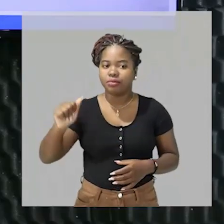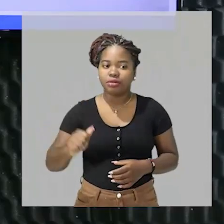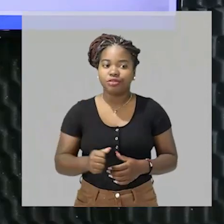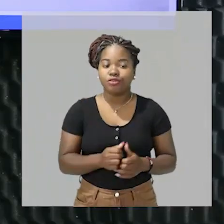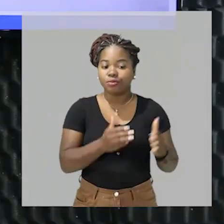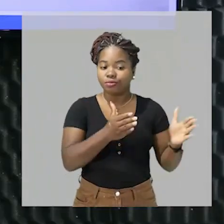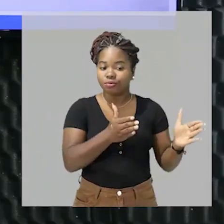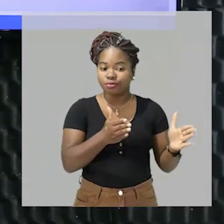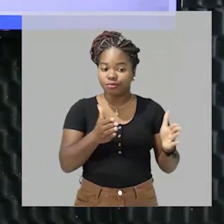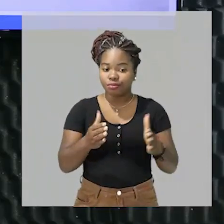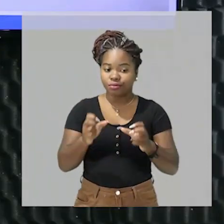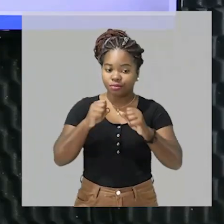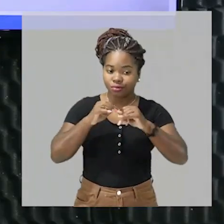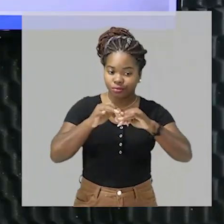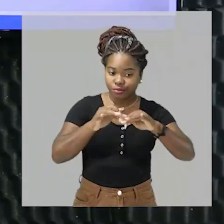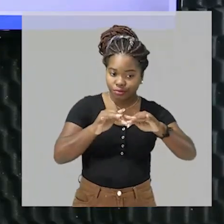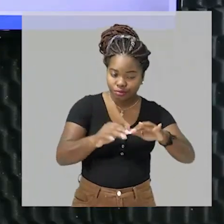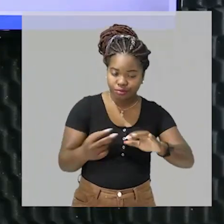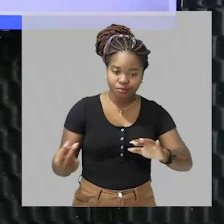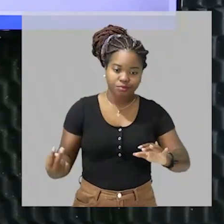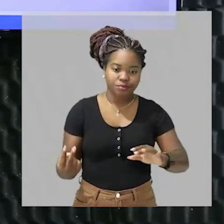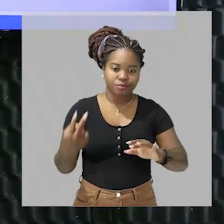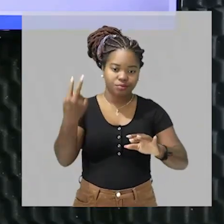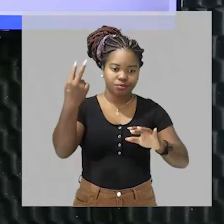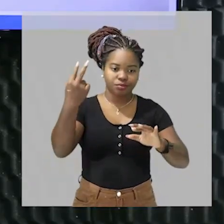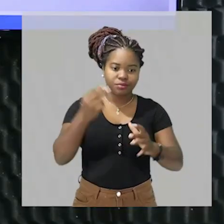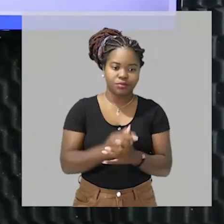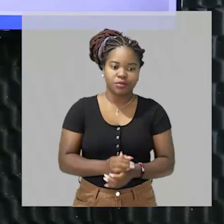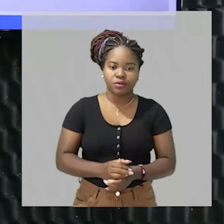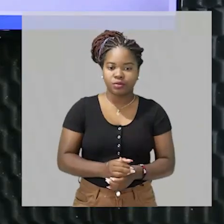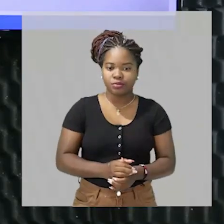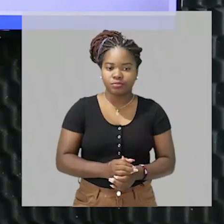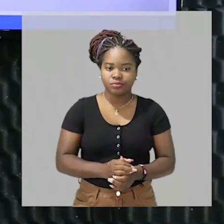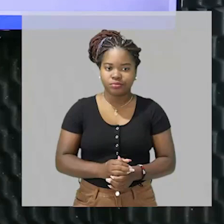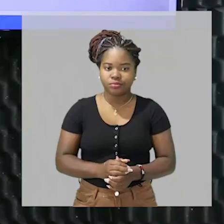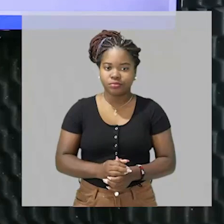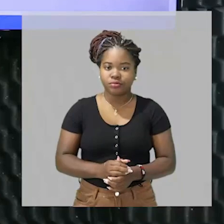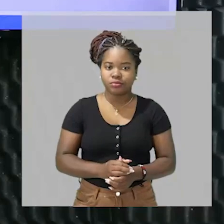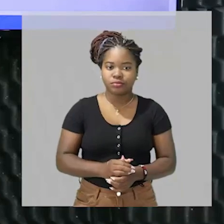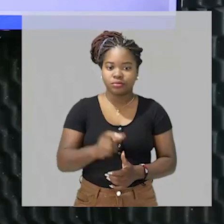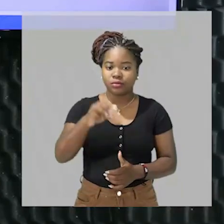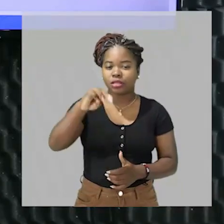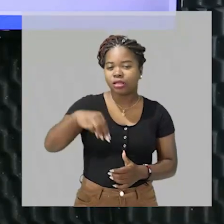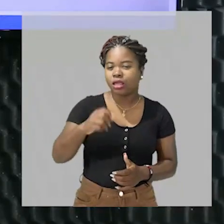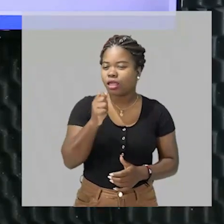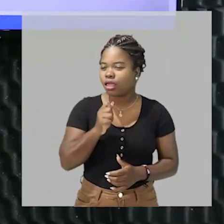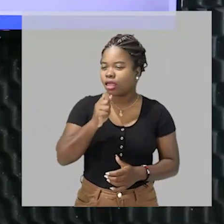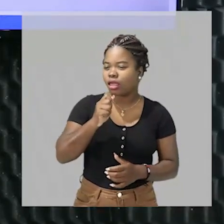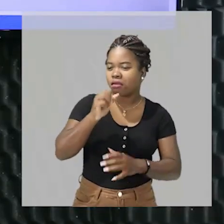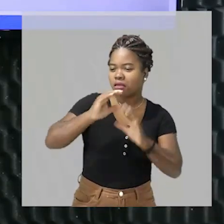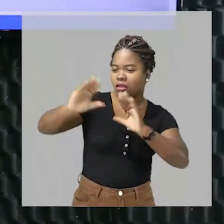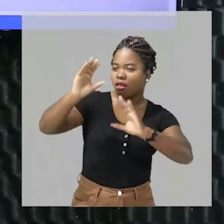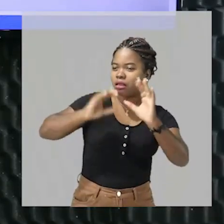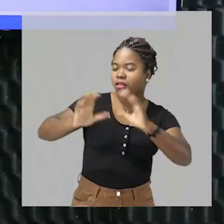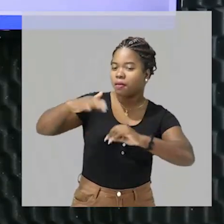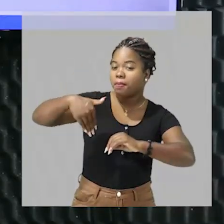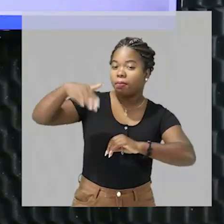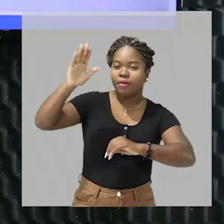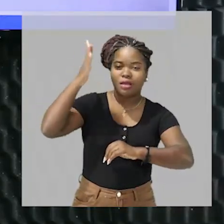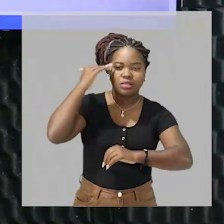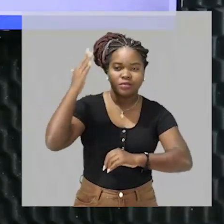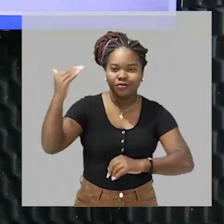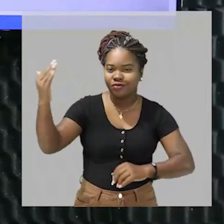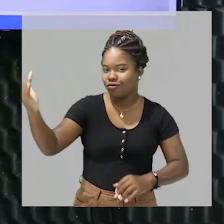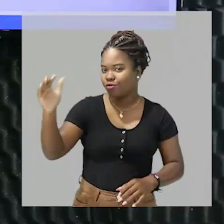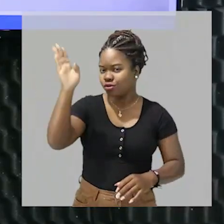e massificação de valores, ou seja, o que a gente consome hoje. Quem é o cantor ou a cantora mais conhecida do Brasil? Quem é